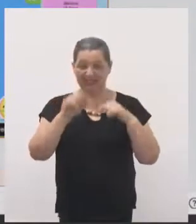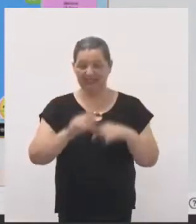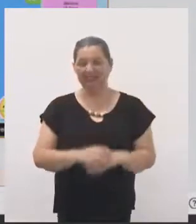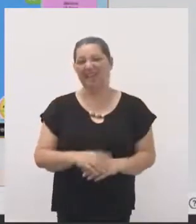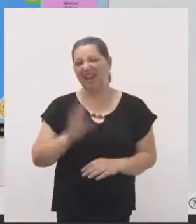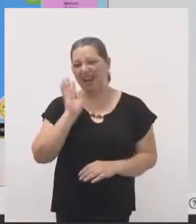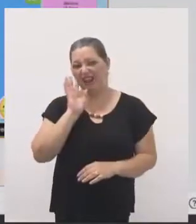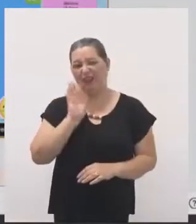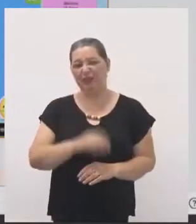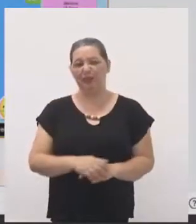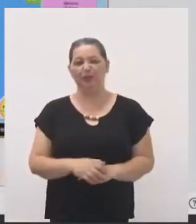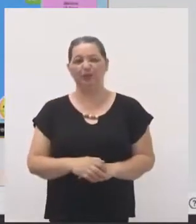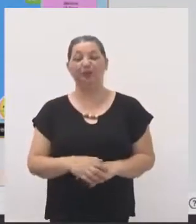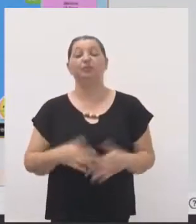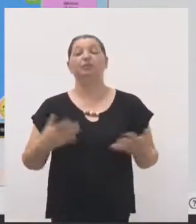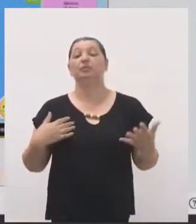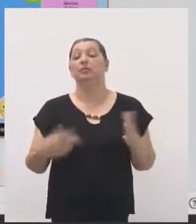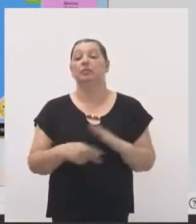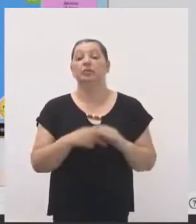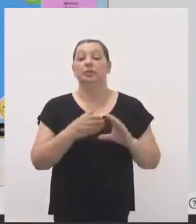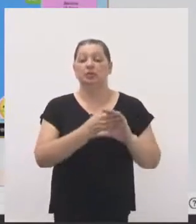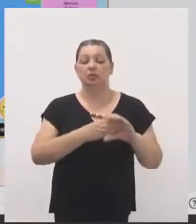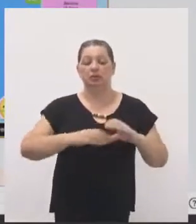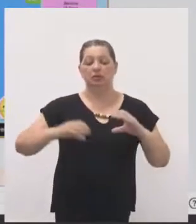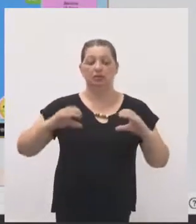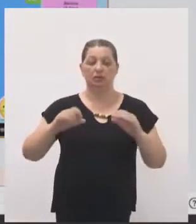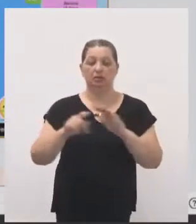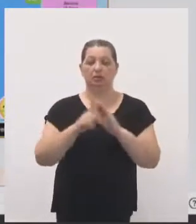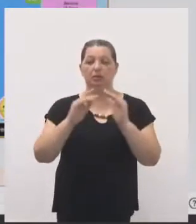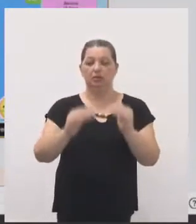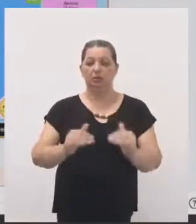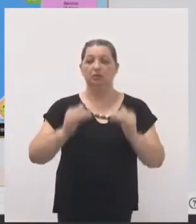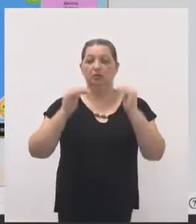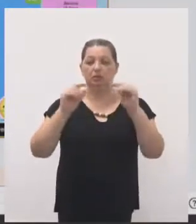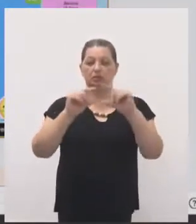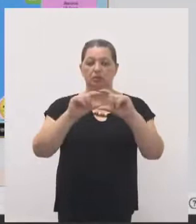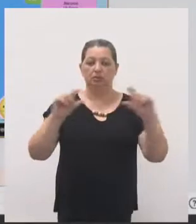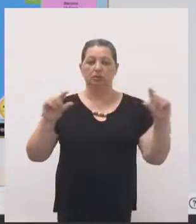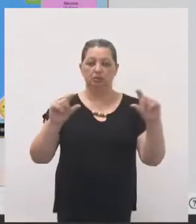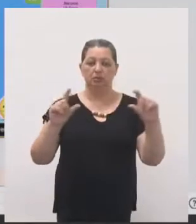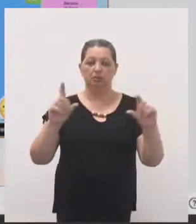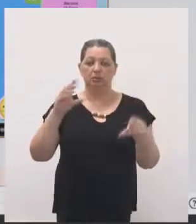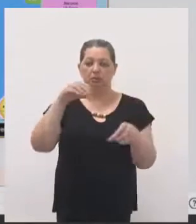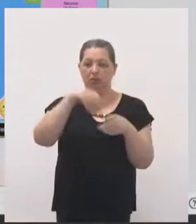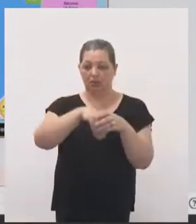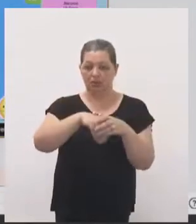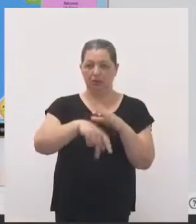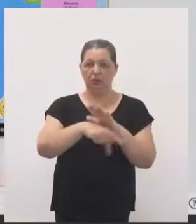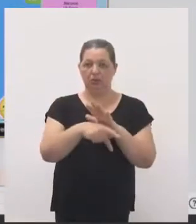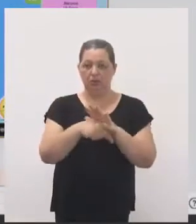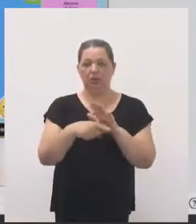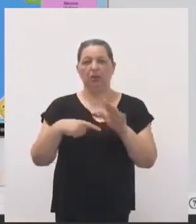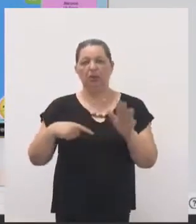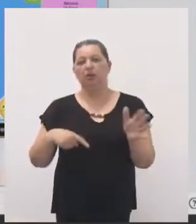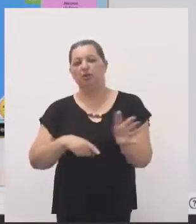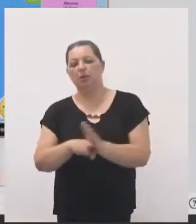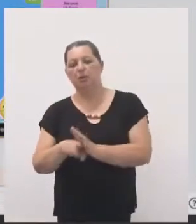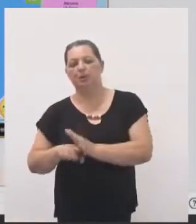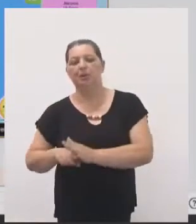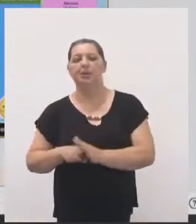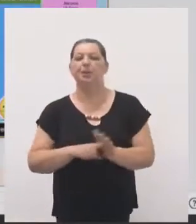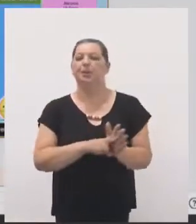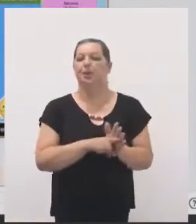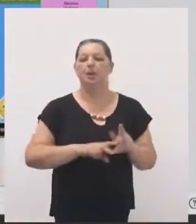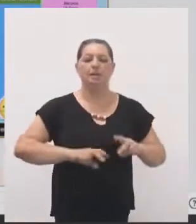agora a diferença é que o Canva colocou um menu aqui superior também dentro de elementos, então eu tenho como filtrar esse elemento